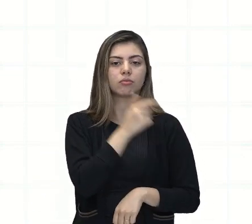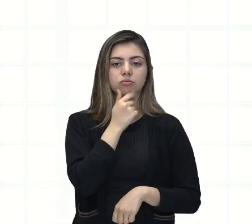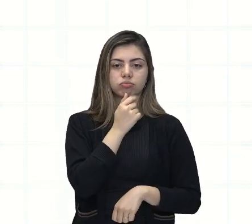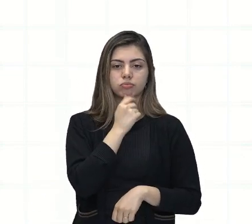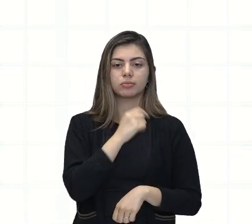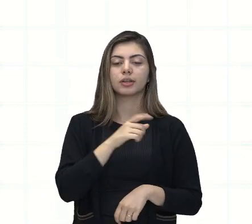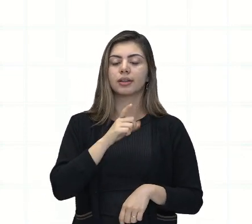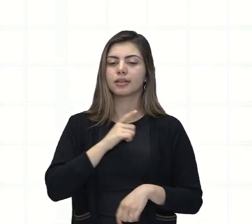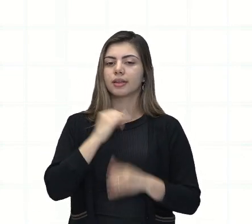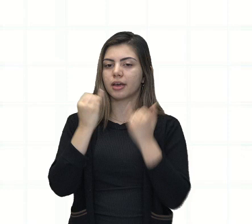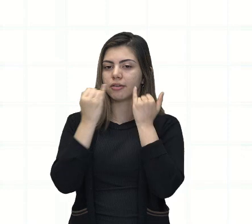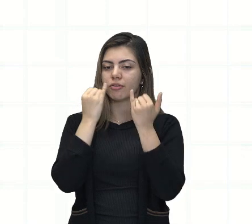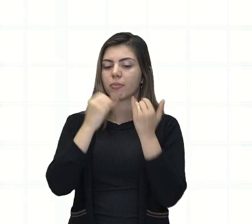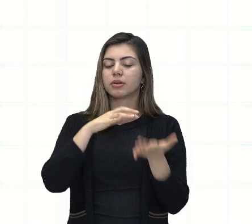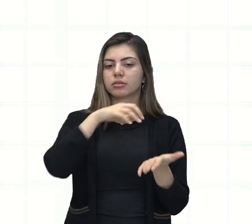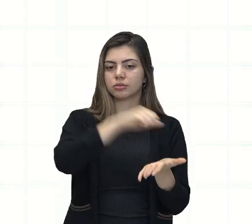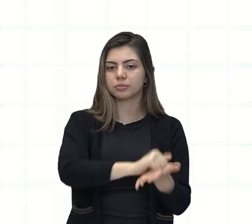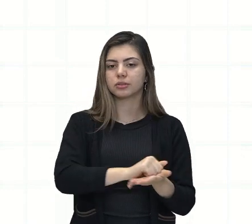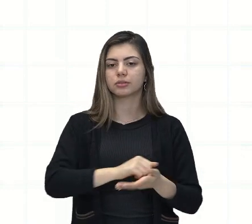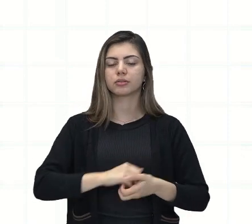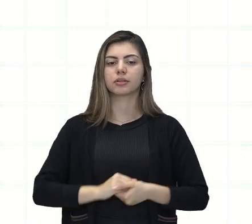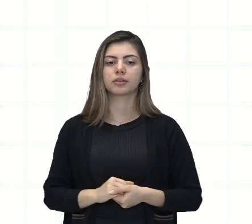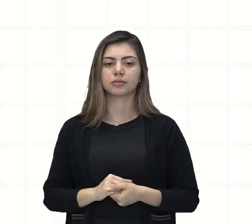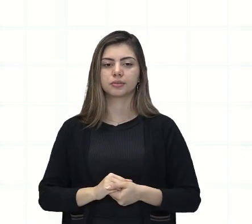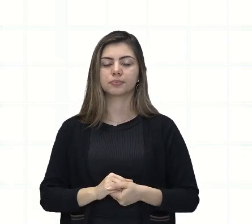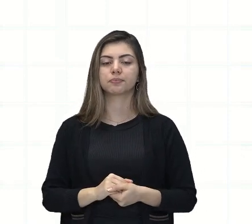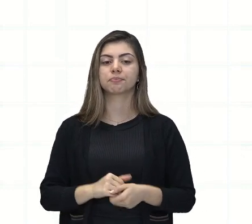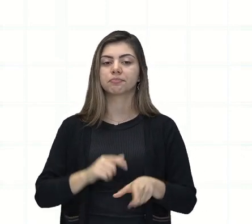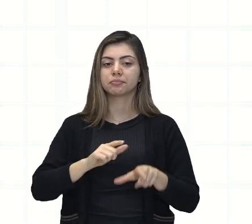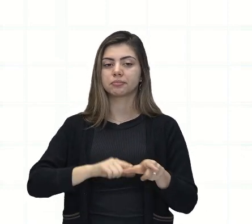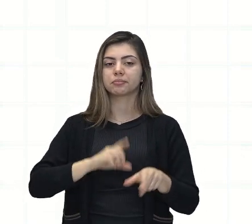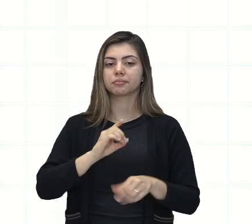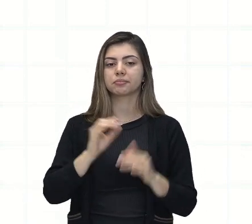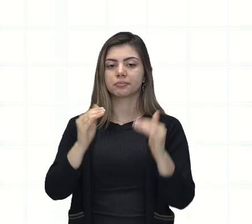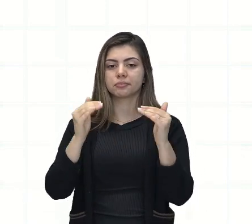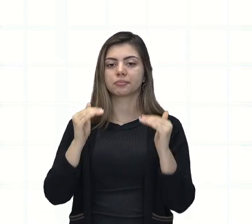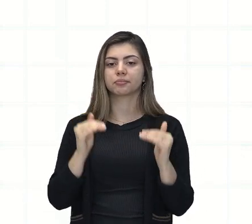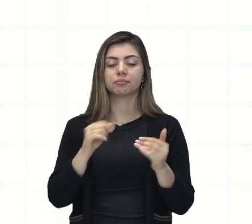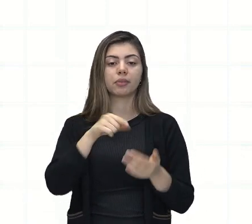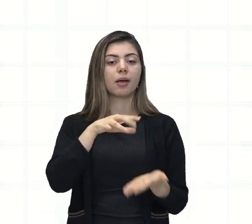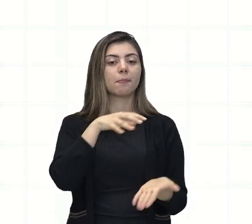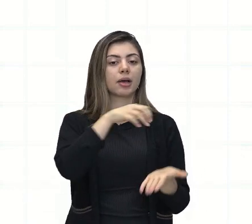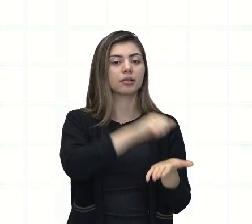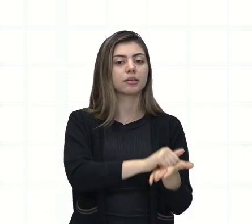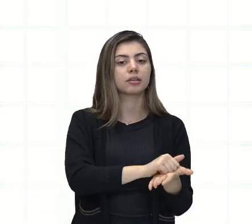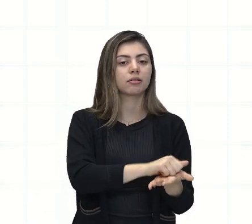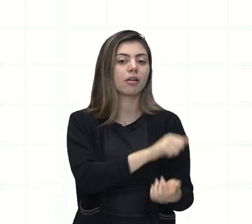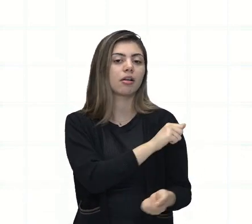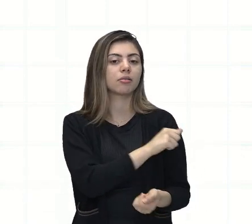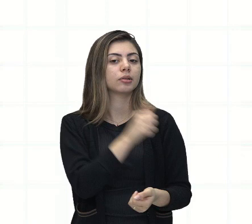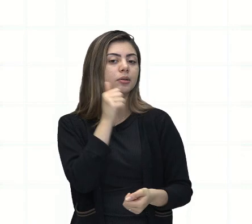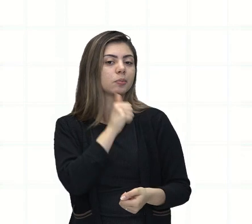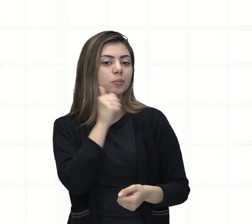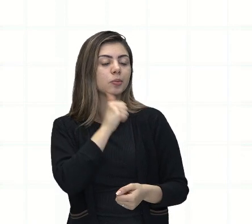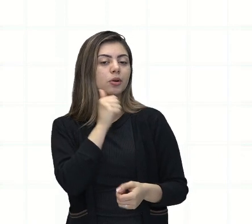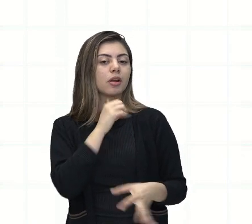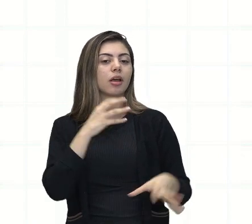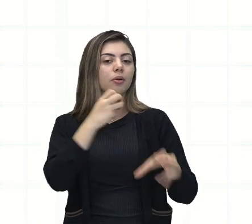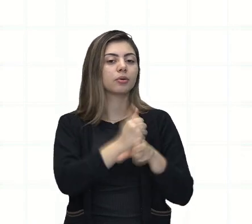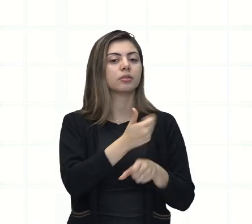essa informação, e eles foram matriculados. E na letra D, ao todo, 200 alunas